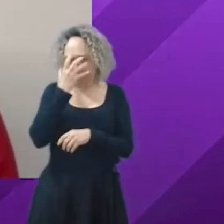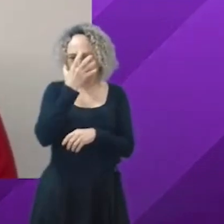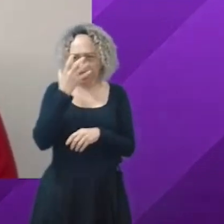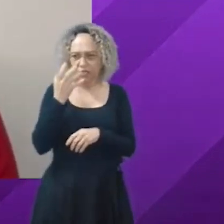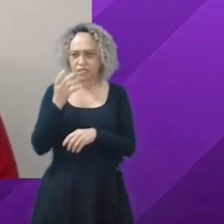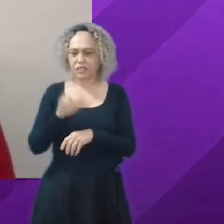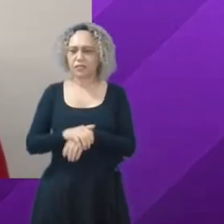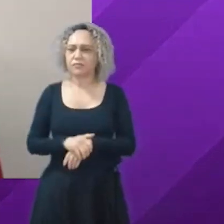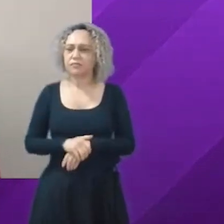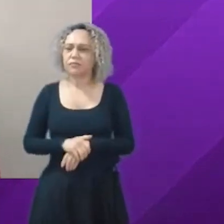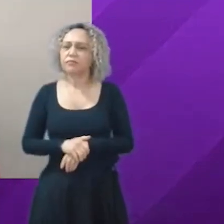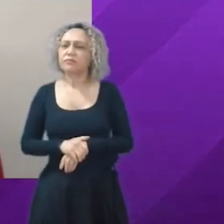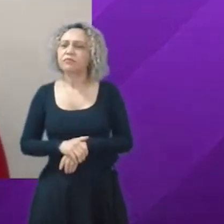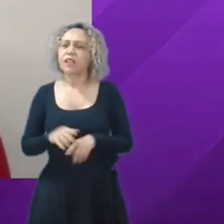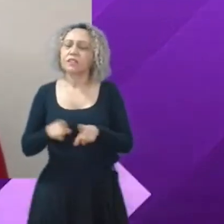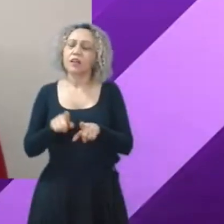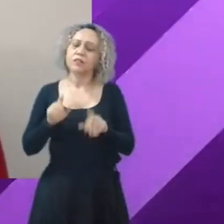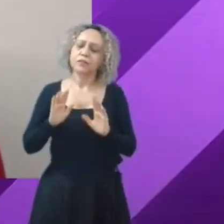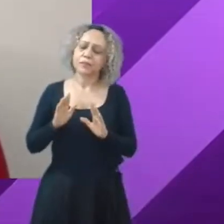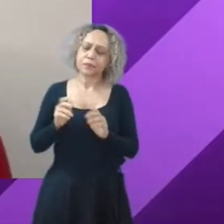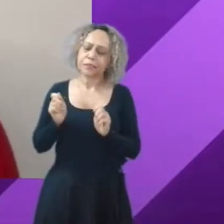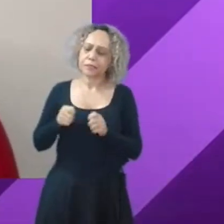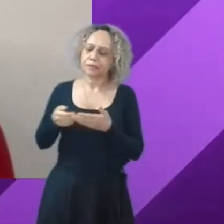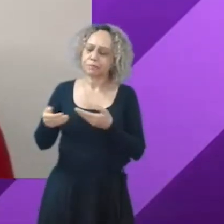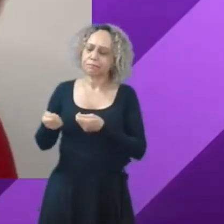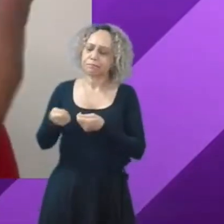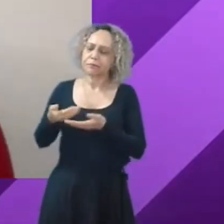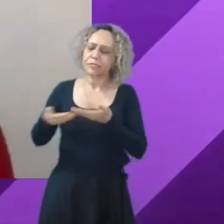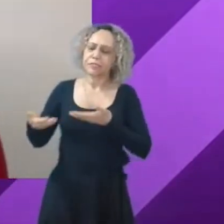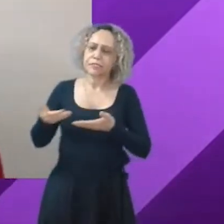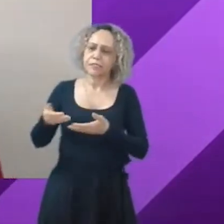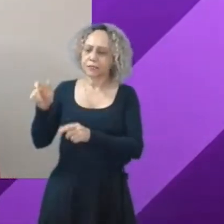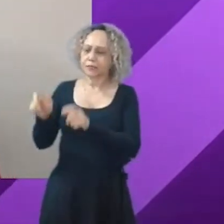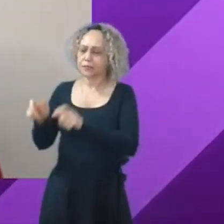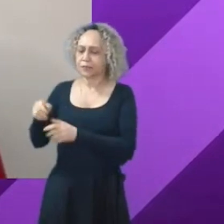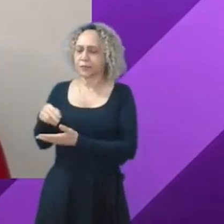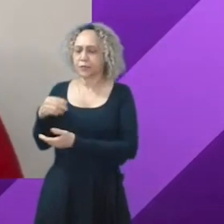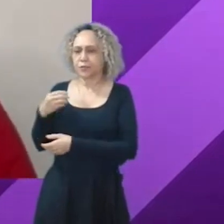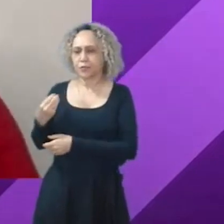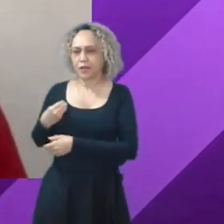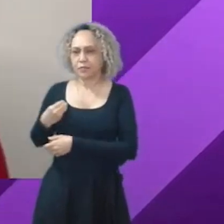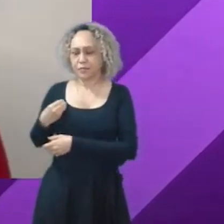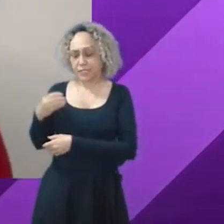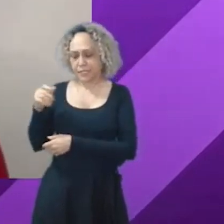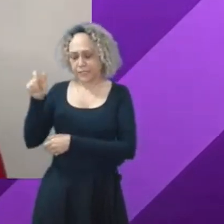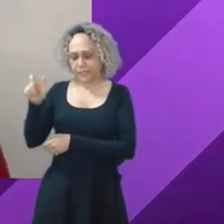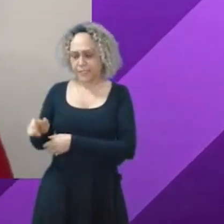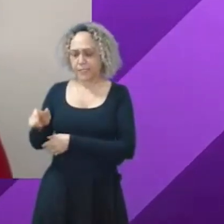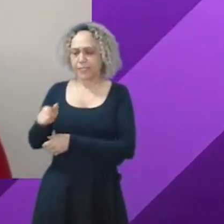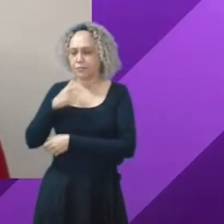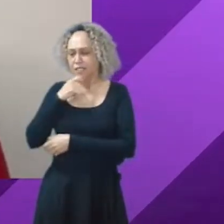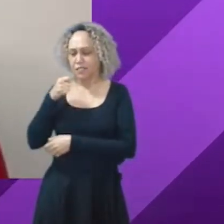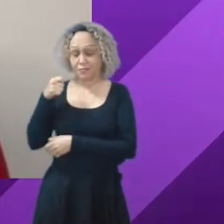sempre, com a presença masculina forte, eu preciso, de fato, ter uma postura de enfrentamento o tempo inteiro. E isso é tão cansativo